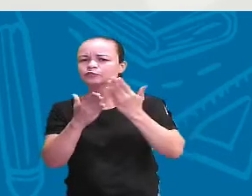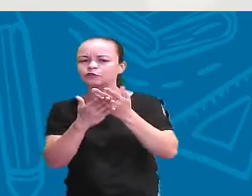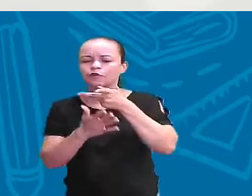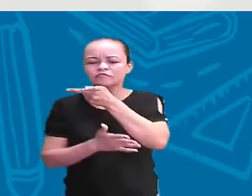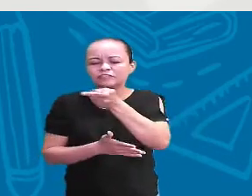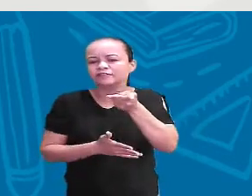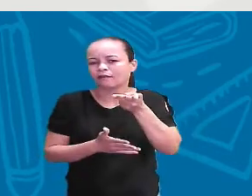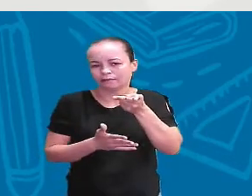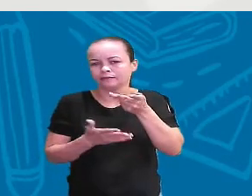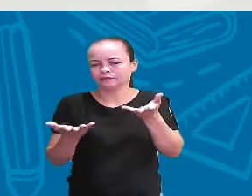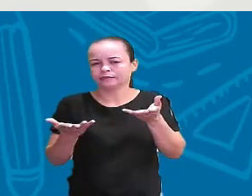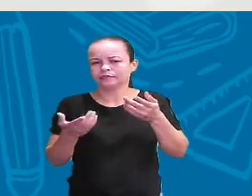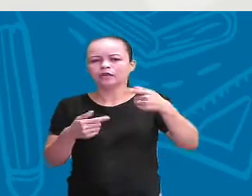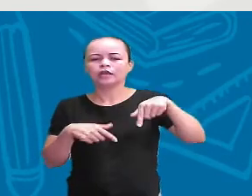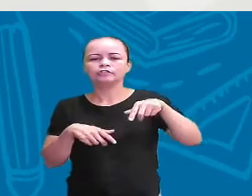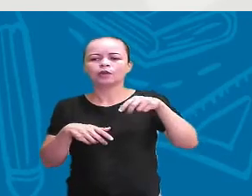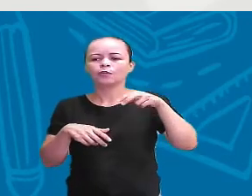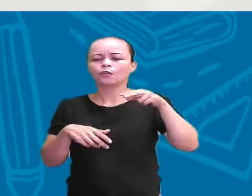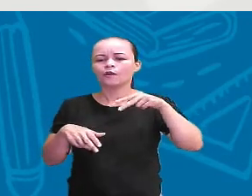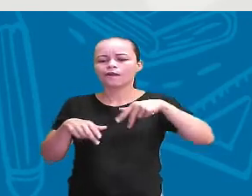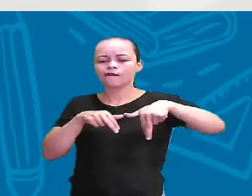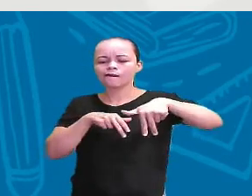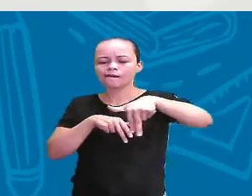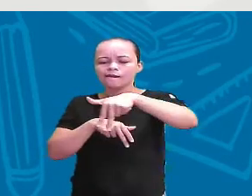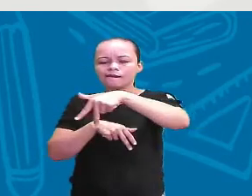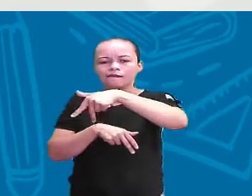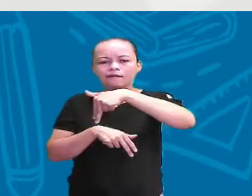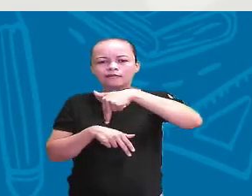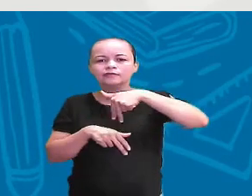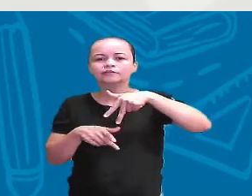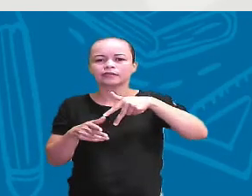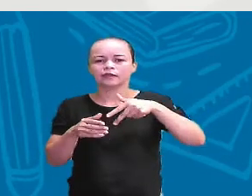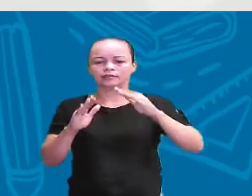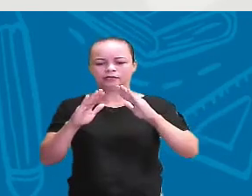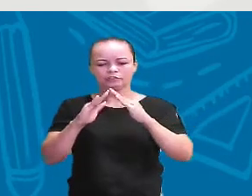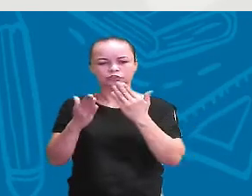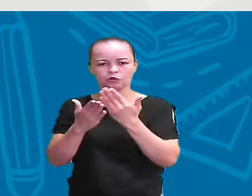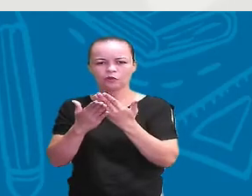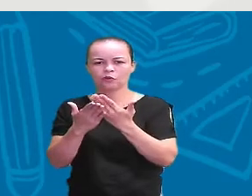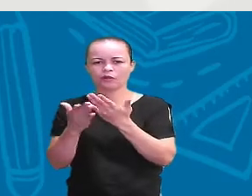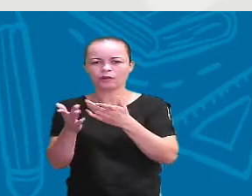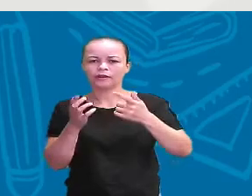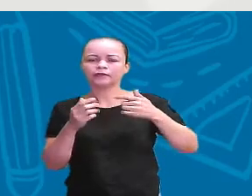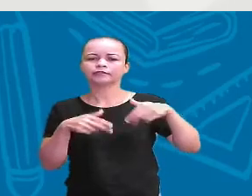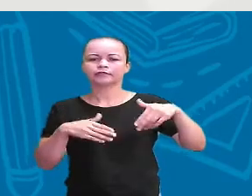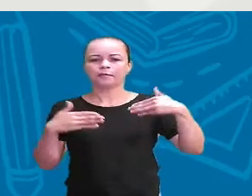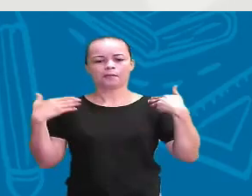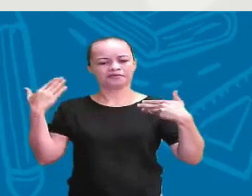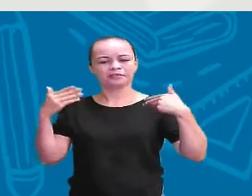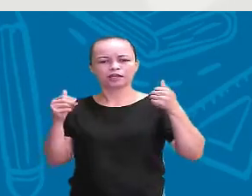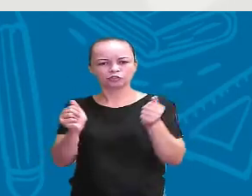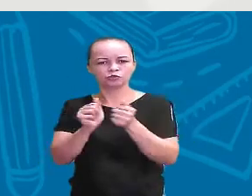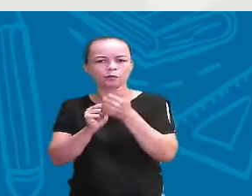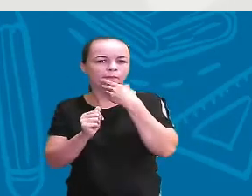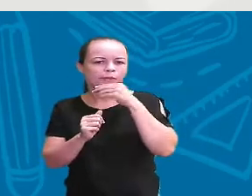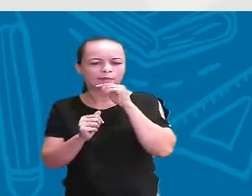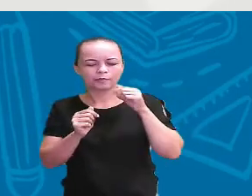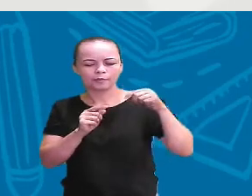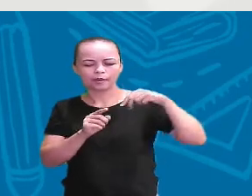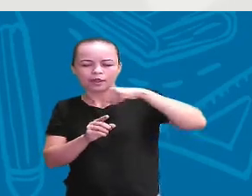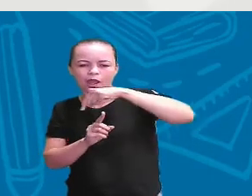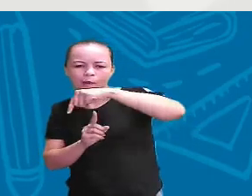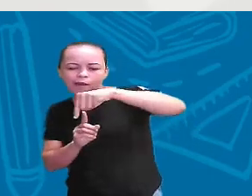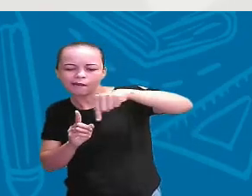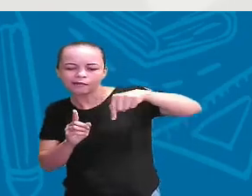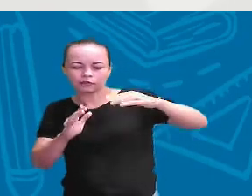lá na sua escola, anda ao redor da sua escola, certo? Pede aí para papai e mamãe dar um passeio com você ao redor da sua